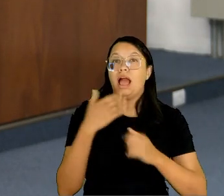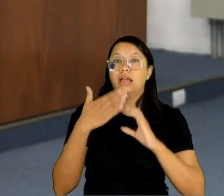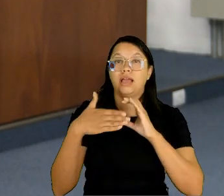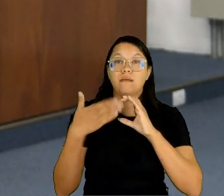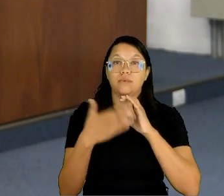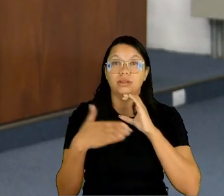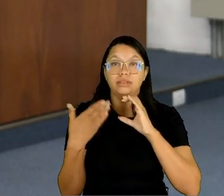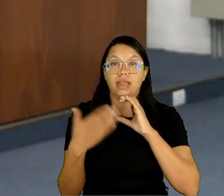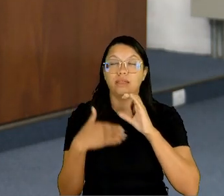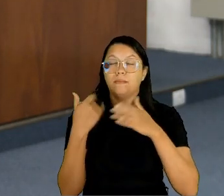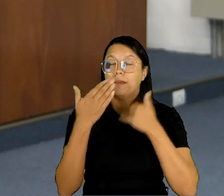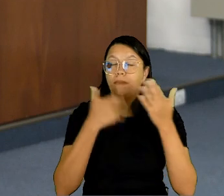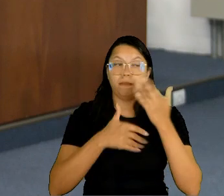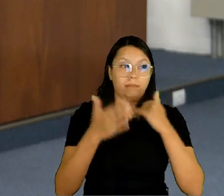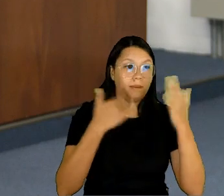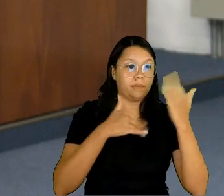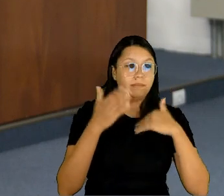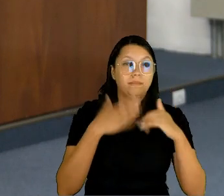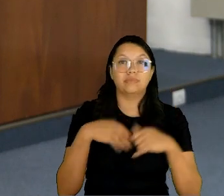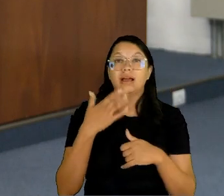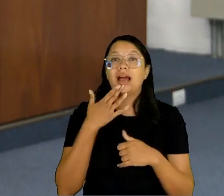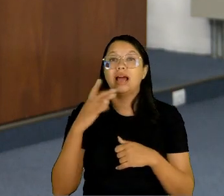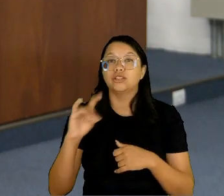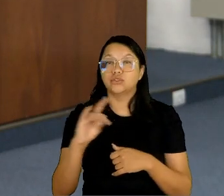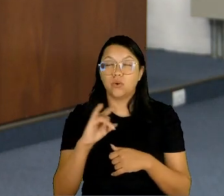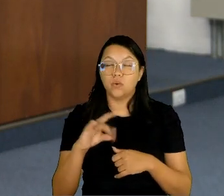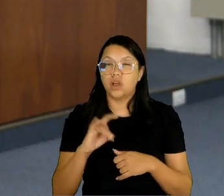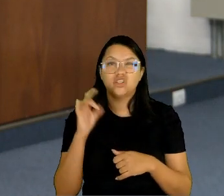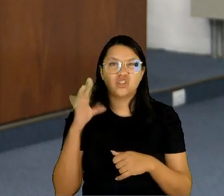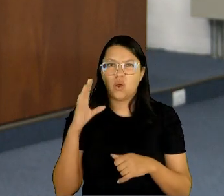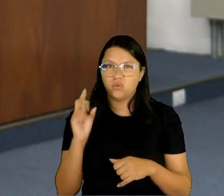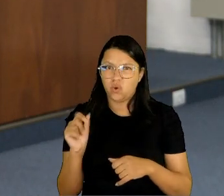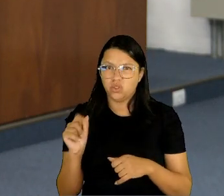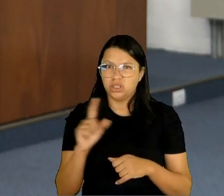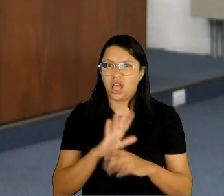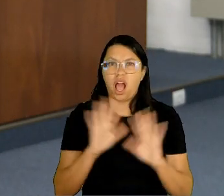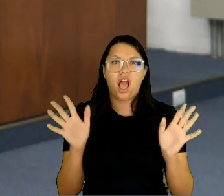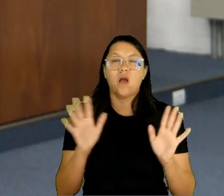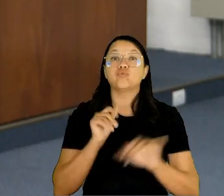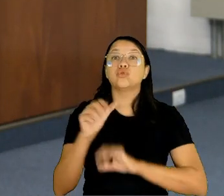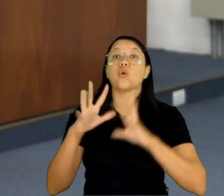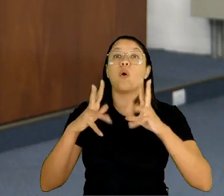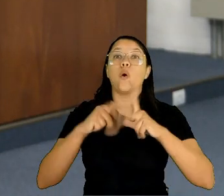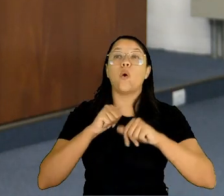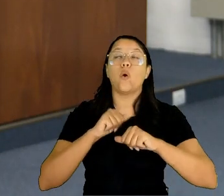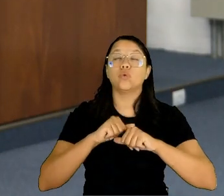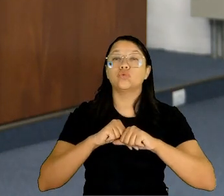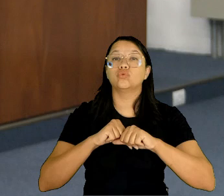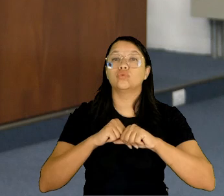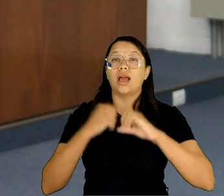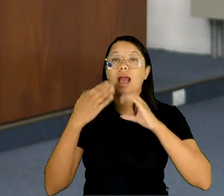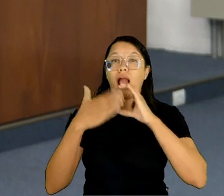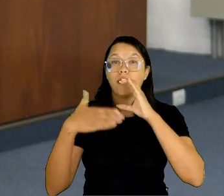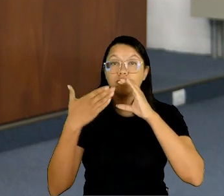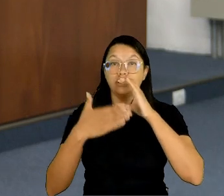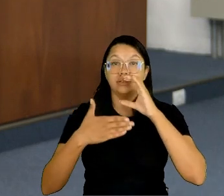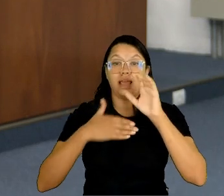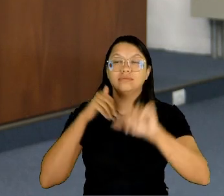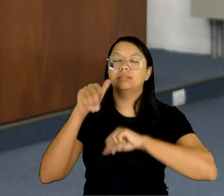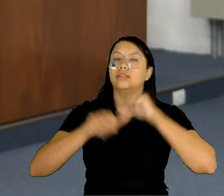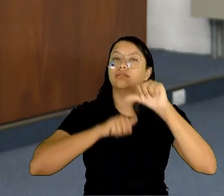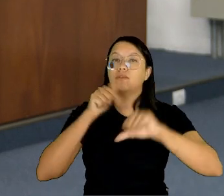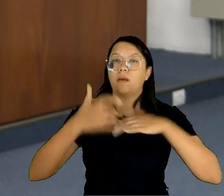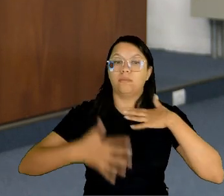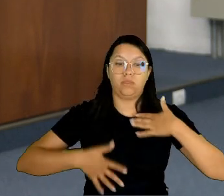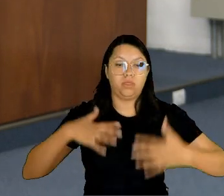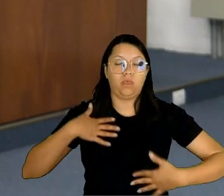dieta rica em carboidrato, e quando a gente fala de açúcar, não é necessariamente o açúcar doce. Todo carboidrato acaba se transformando em açúcar dentro